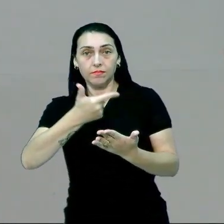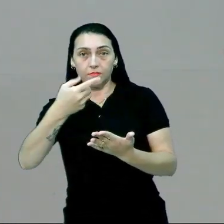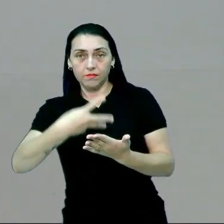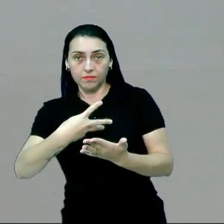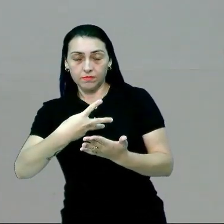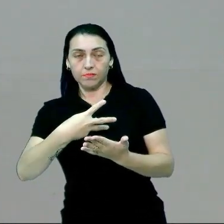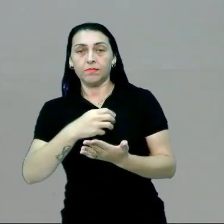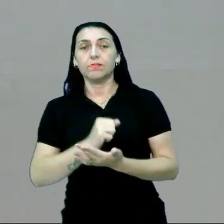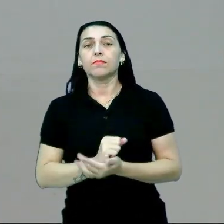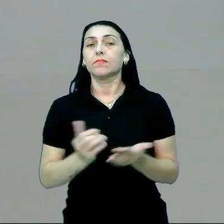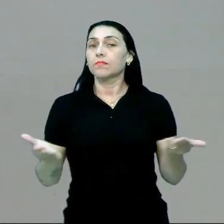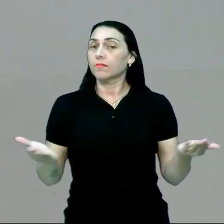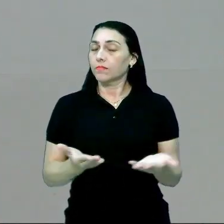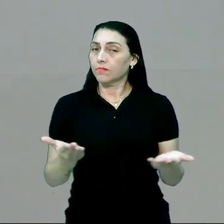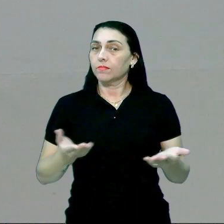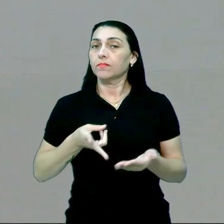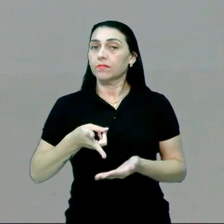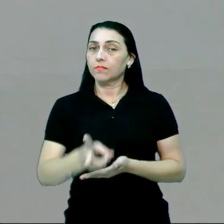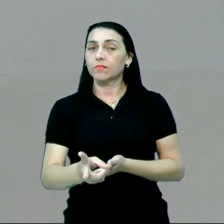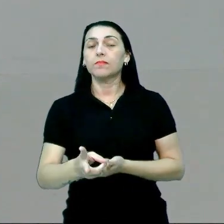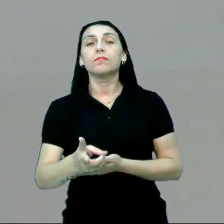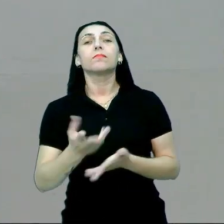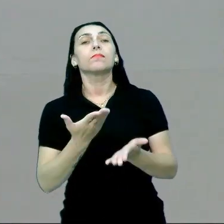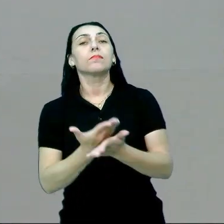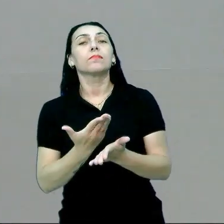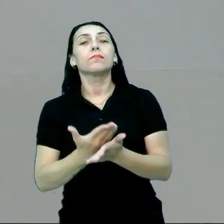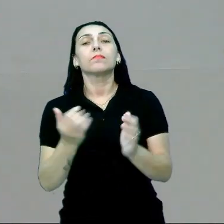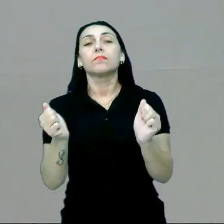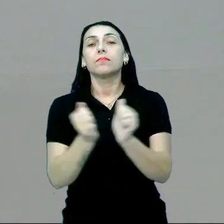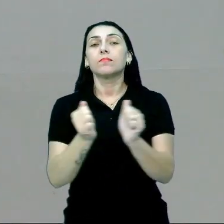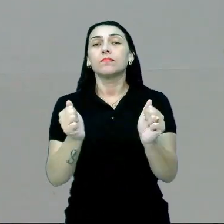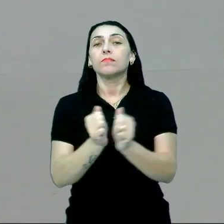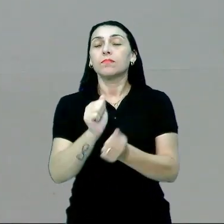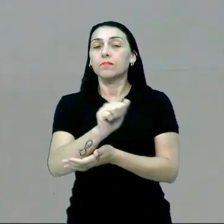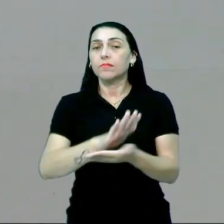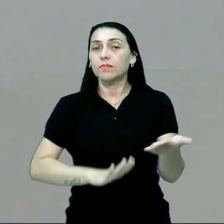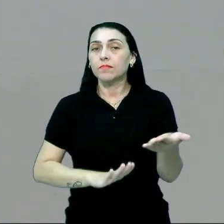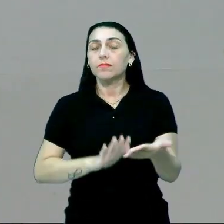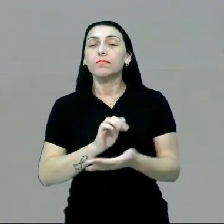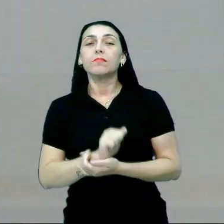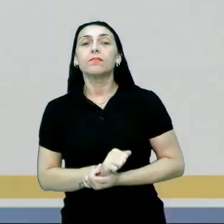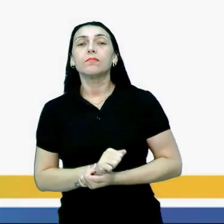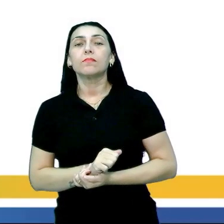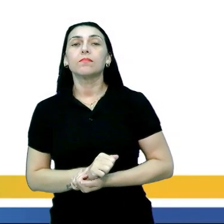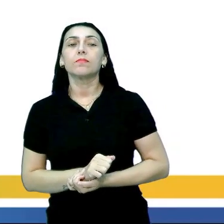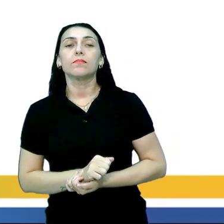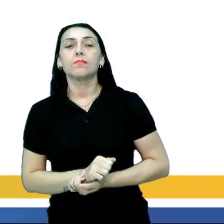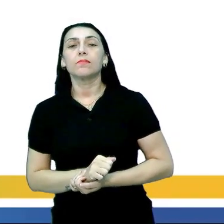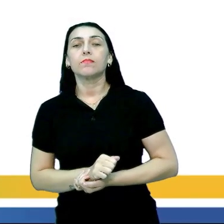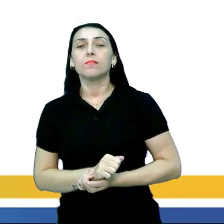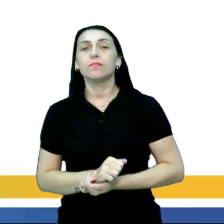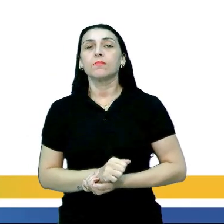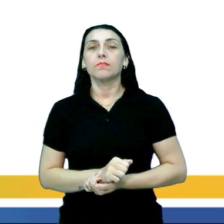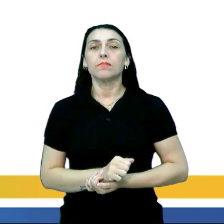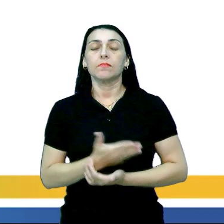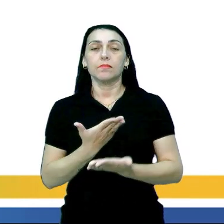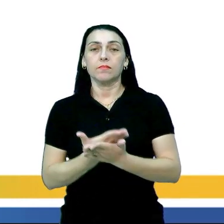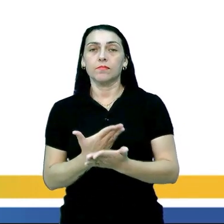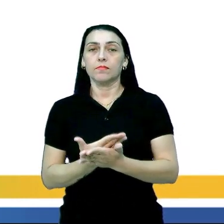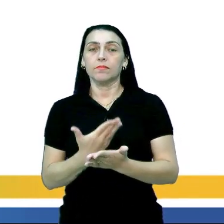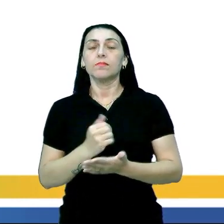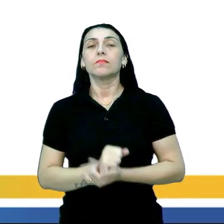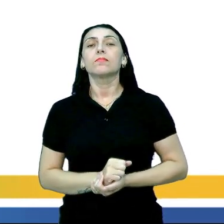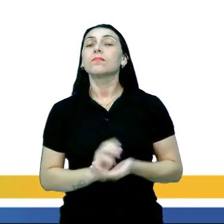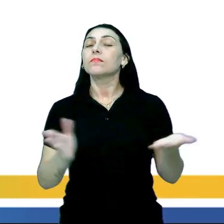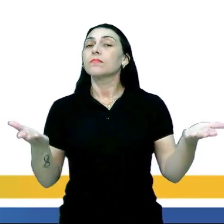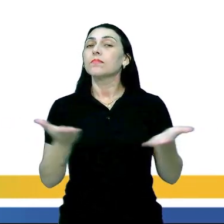2, parte 3. Hoje nós vamos dar continuidade a essa aula juntamente com os exercícios. Então, vamos para a nossa aula